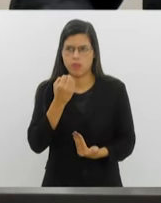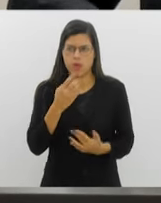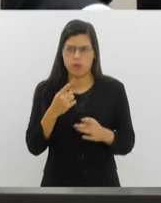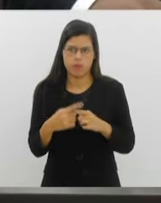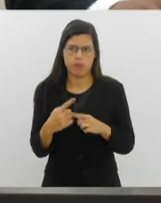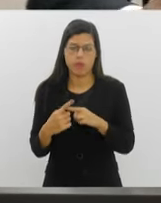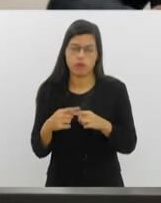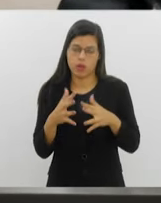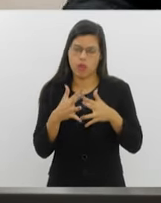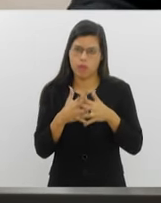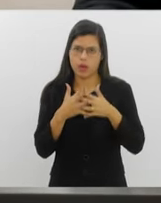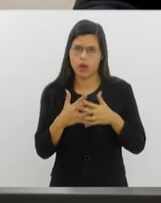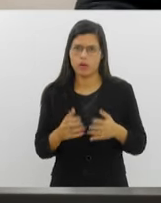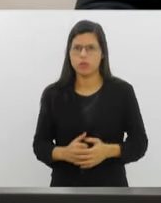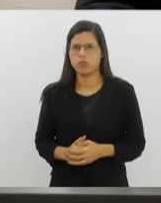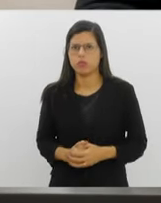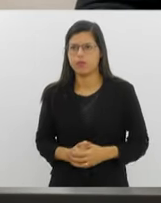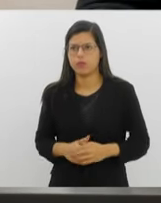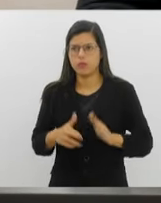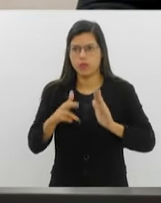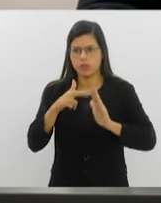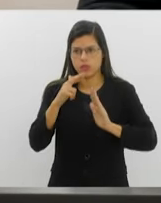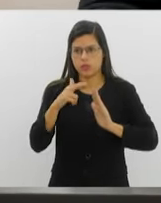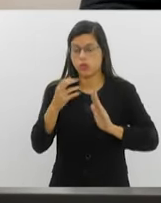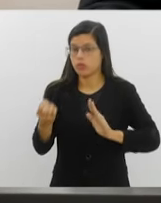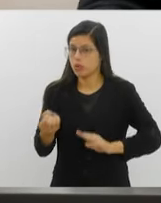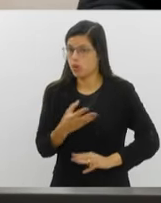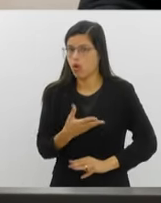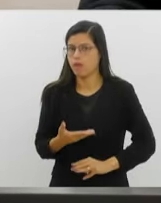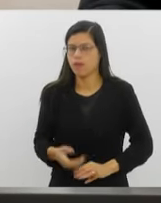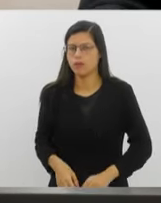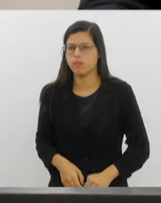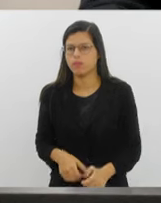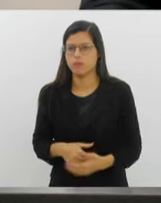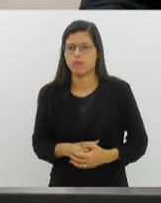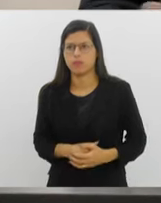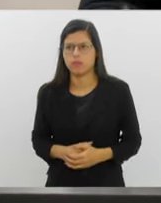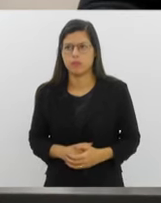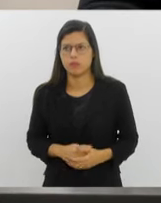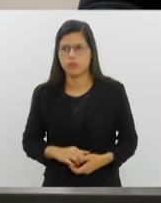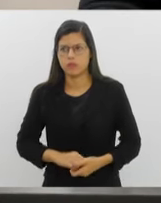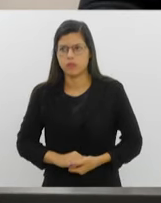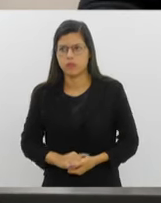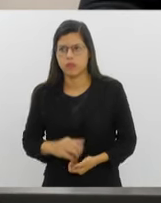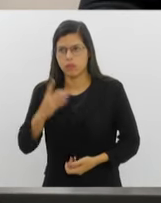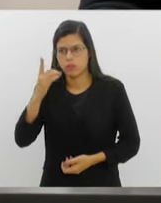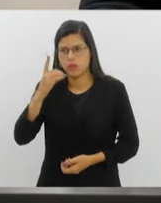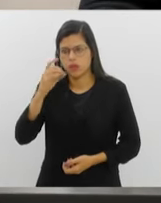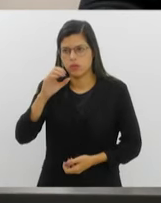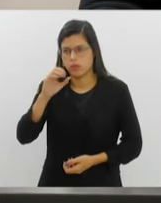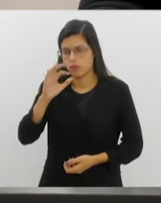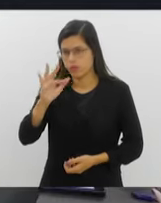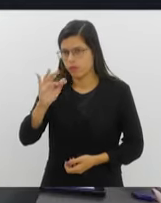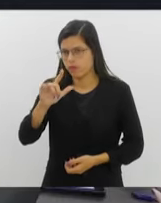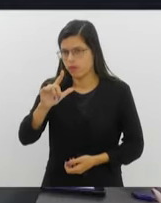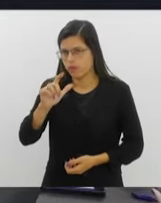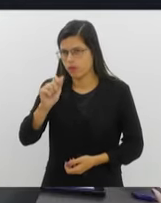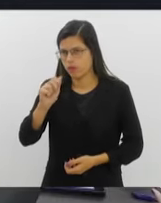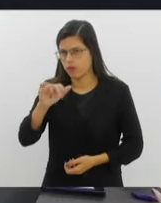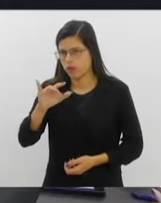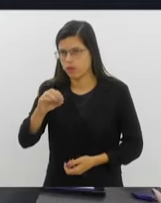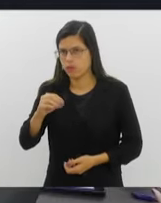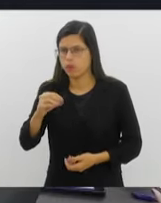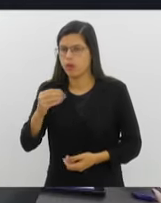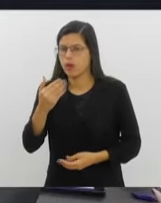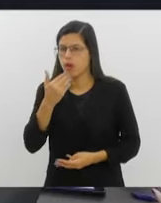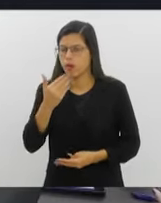matéria é complexa. Não, e essa resolução é muito nova. É muito nova. Passo, então, presidente Serafini. Eu gostaria de pedir a retirada de